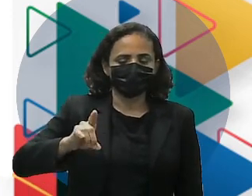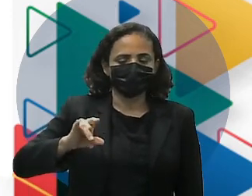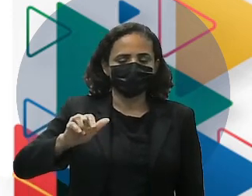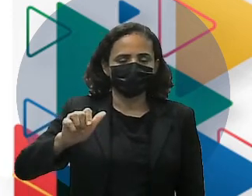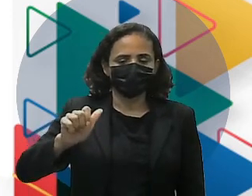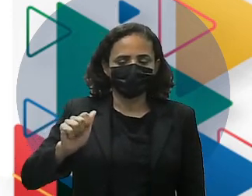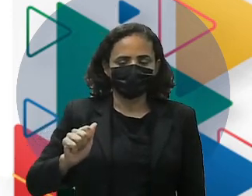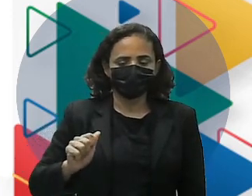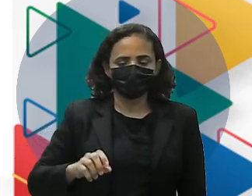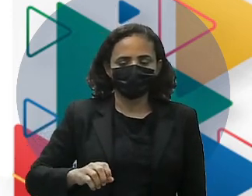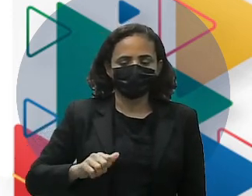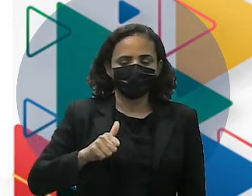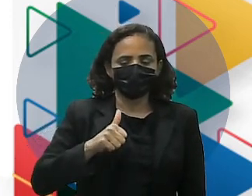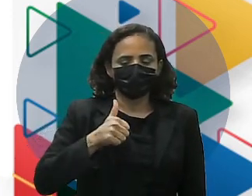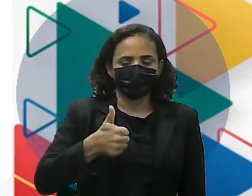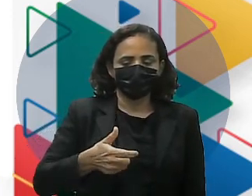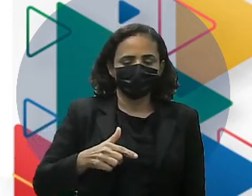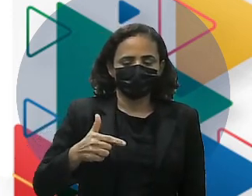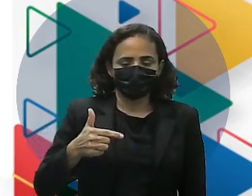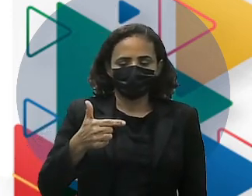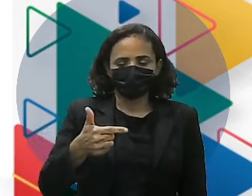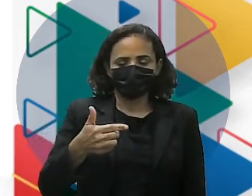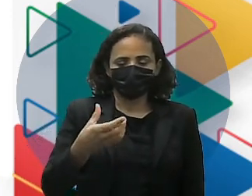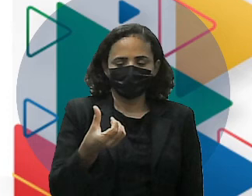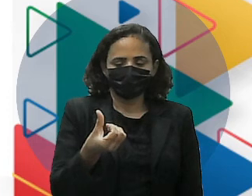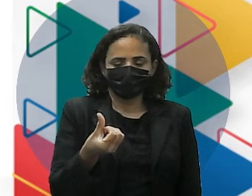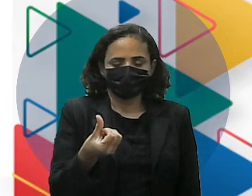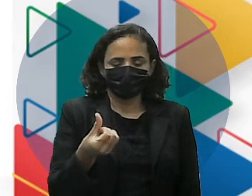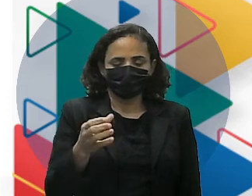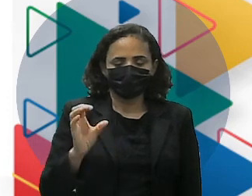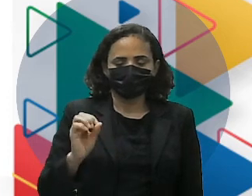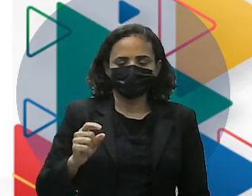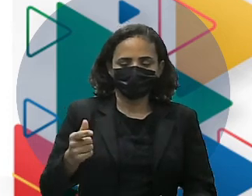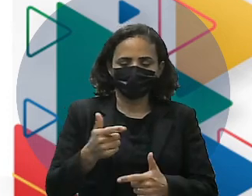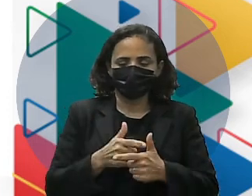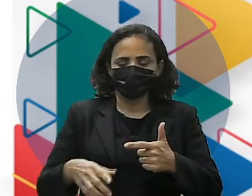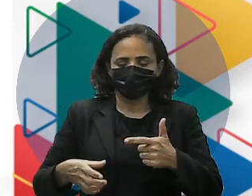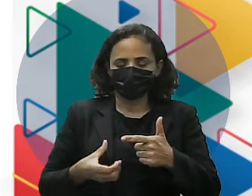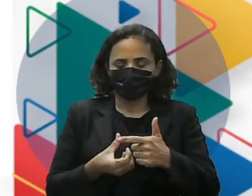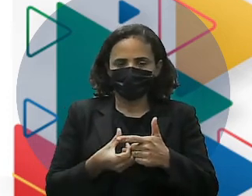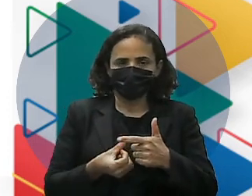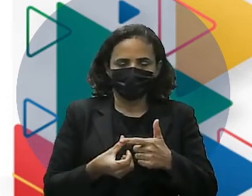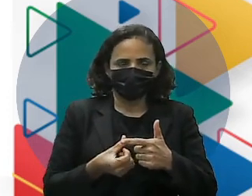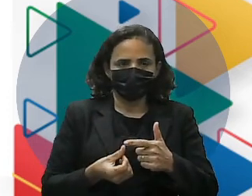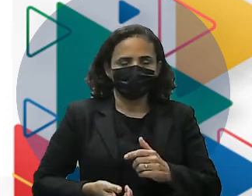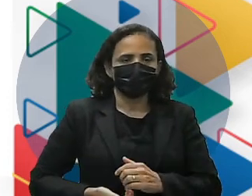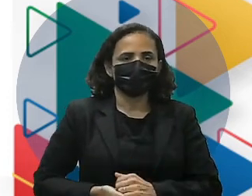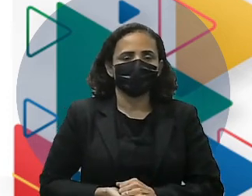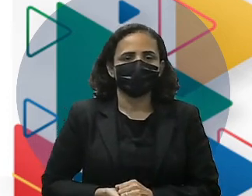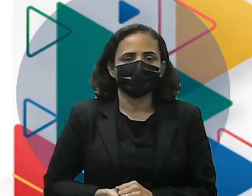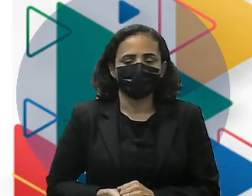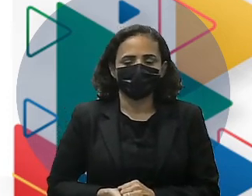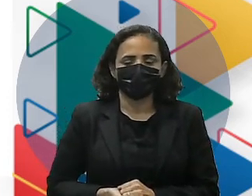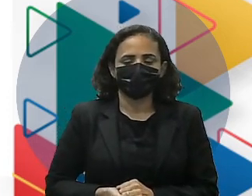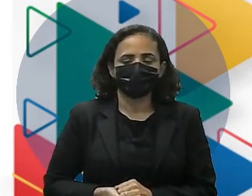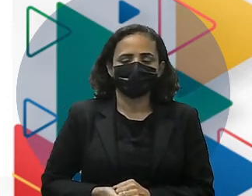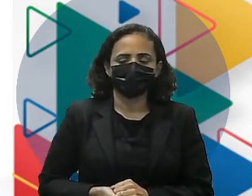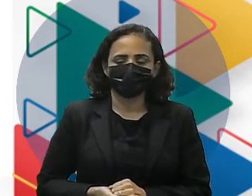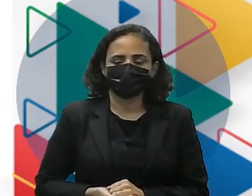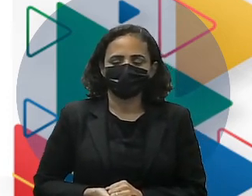ser 1.260 dividido por 6. E essa divisão traz para a